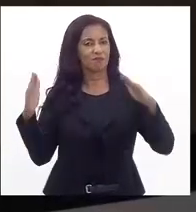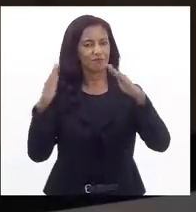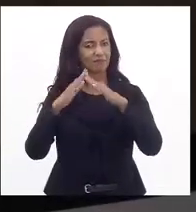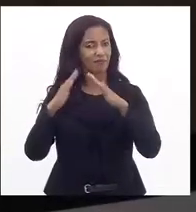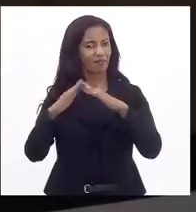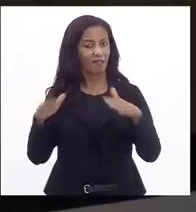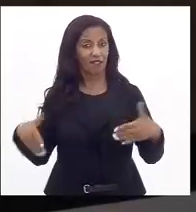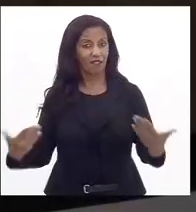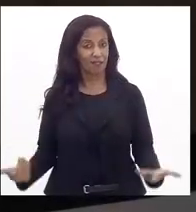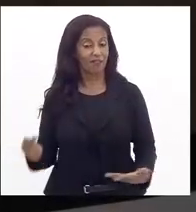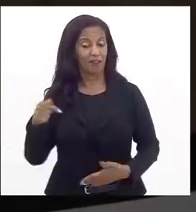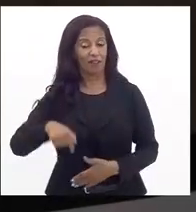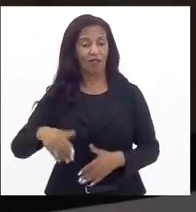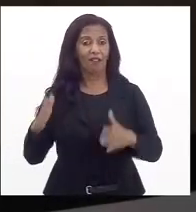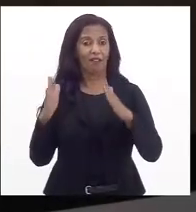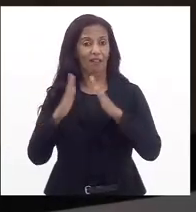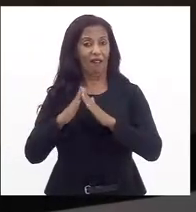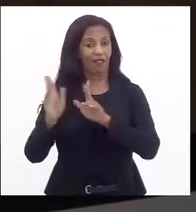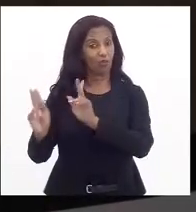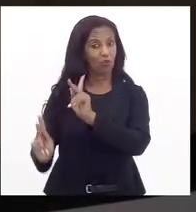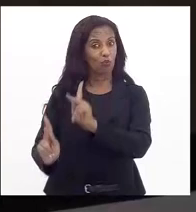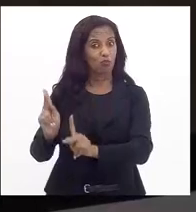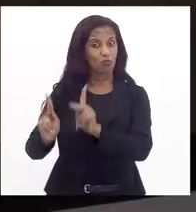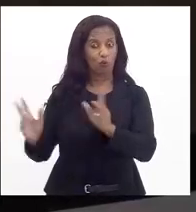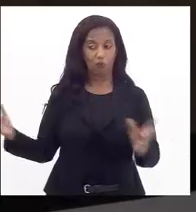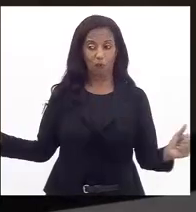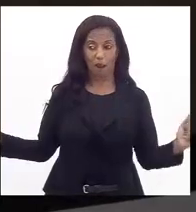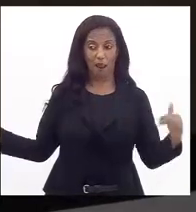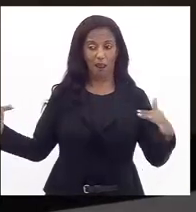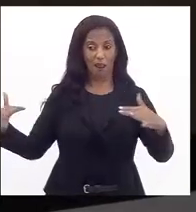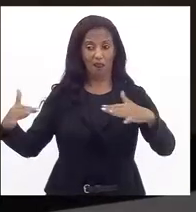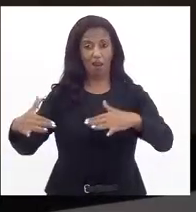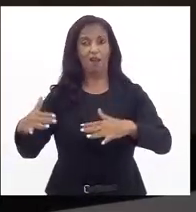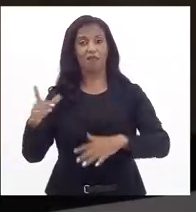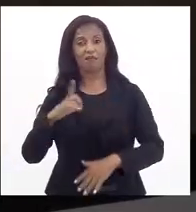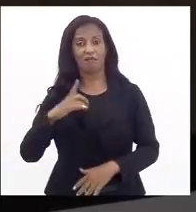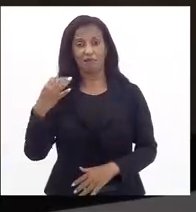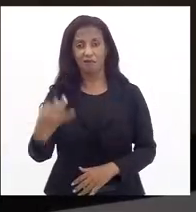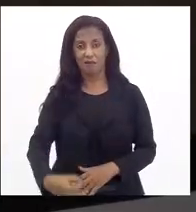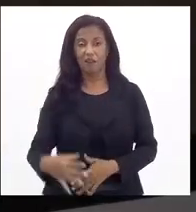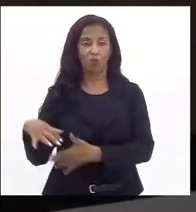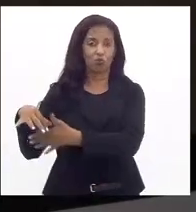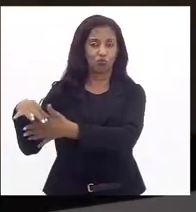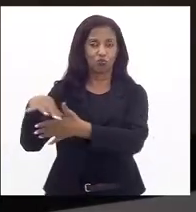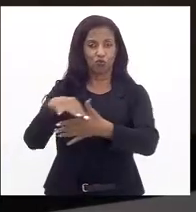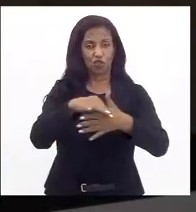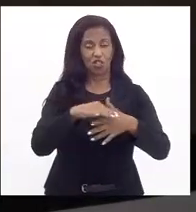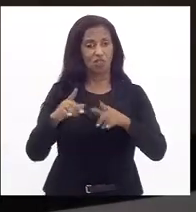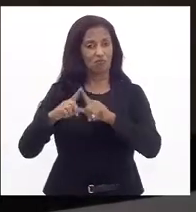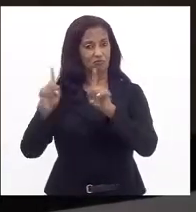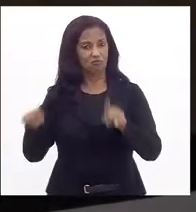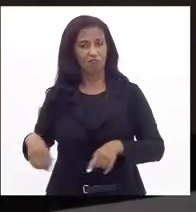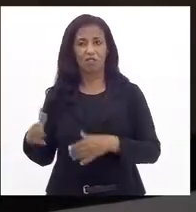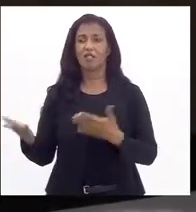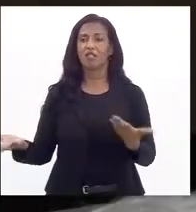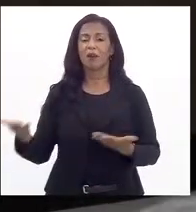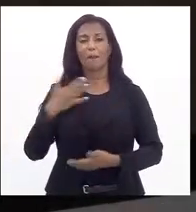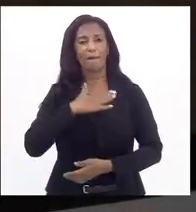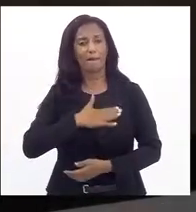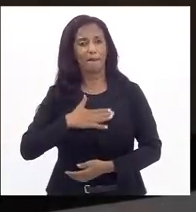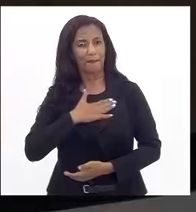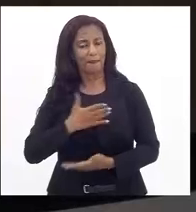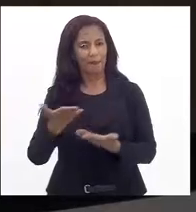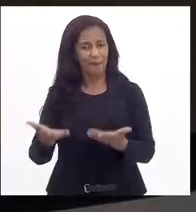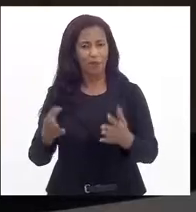casa Afinal de contas essa casa é a casa do povo tem que tar cheia mesmo com os representantes das categorias sejam muito